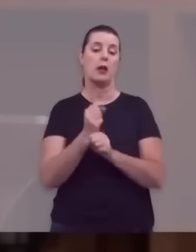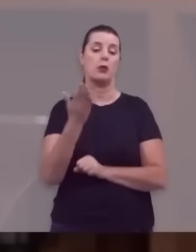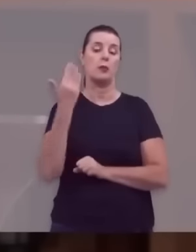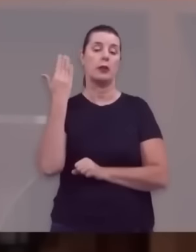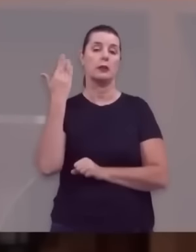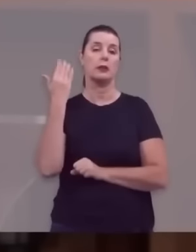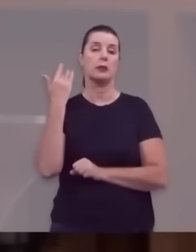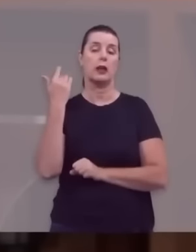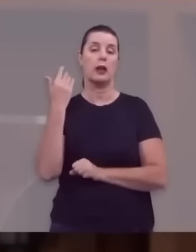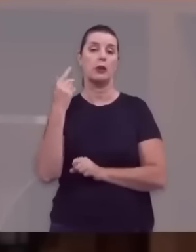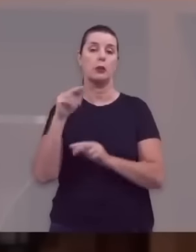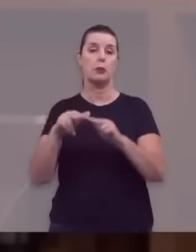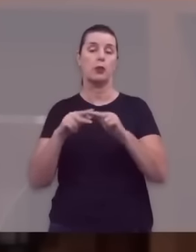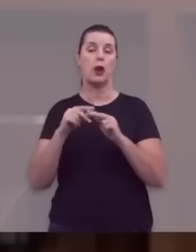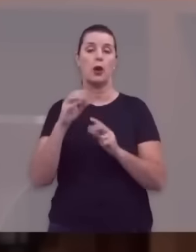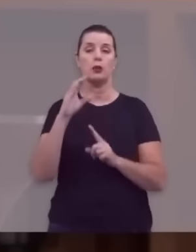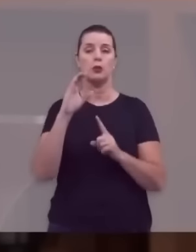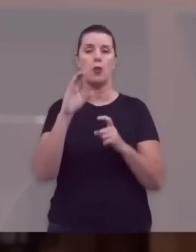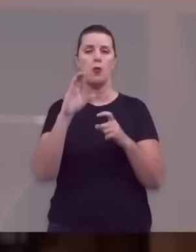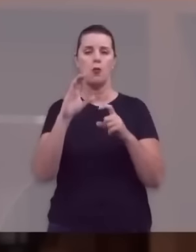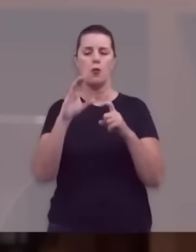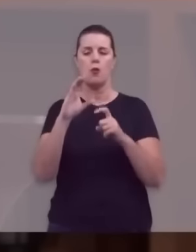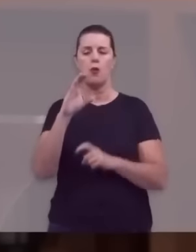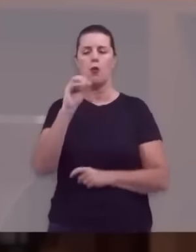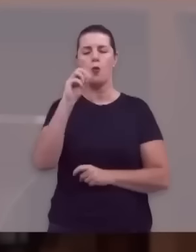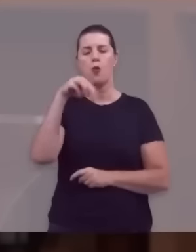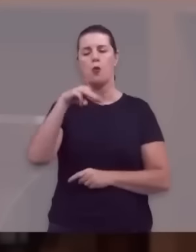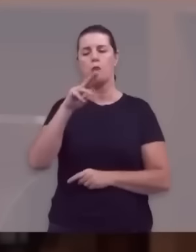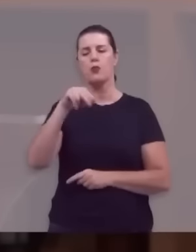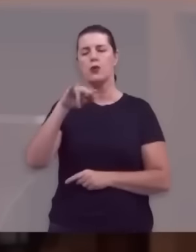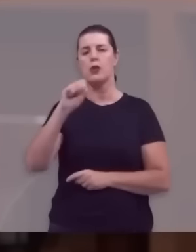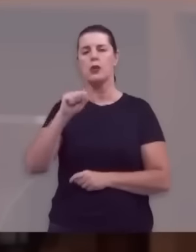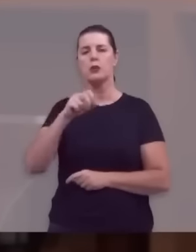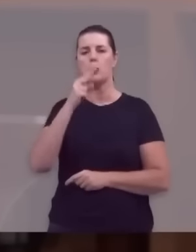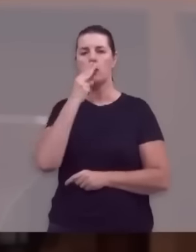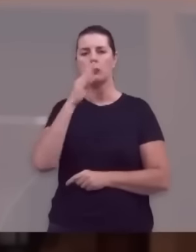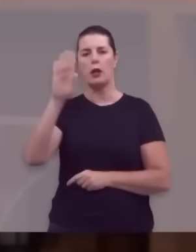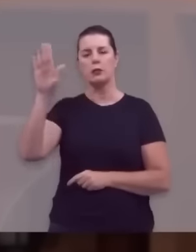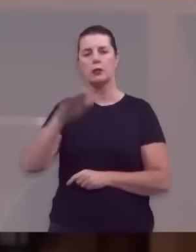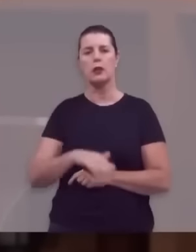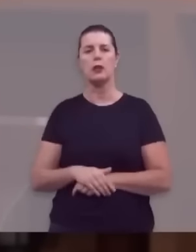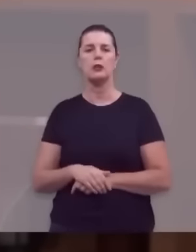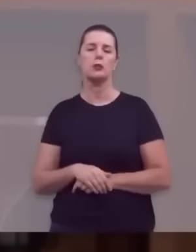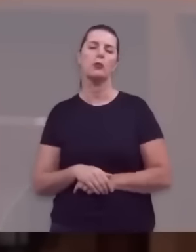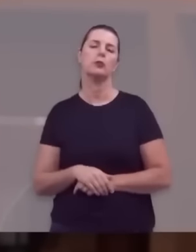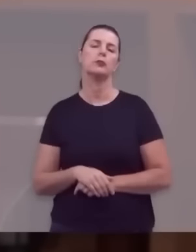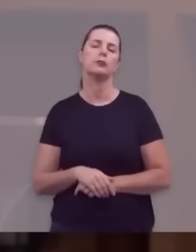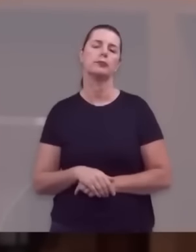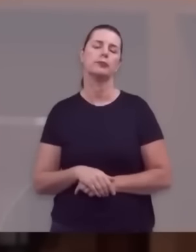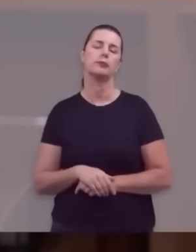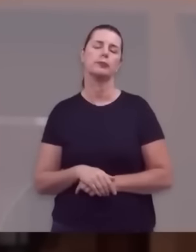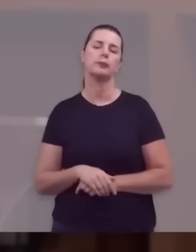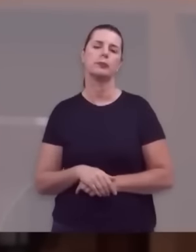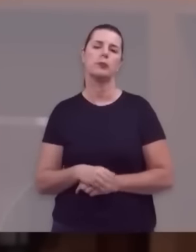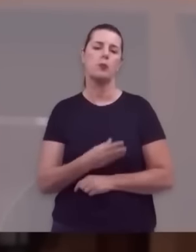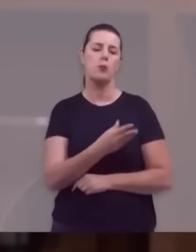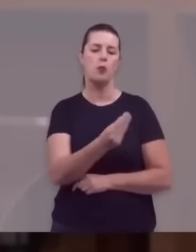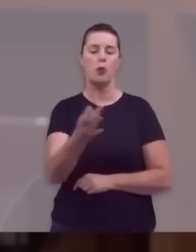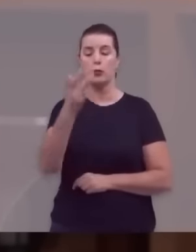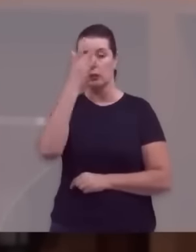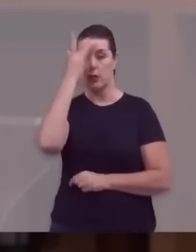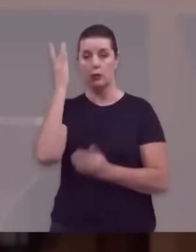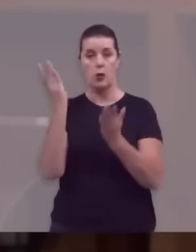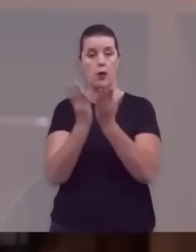comunismo ateu nas mãos do nazismo ou do fascismo tantos cristãos foram